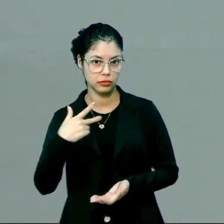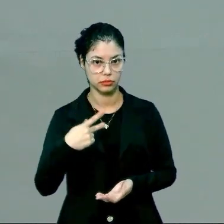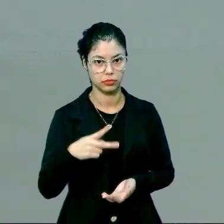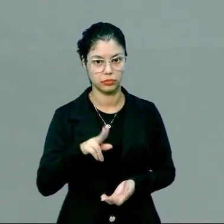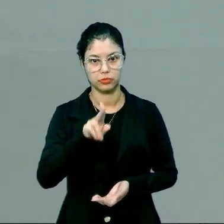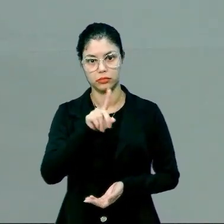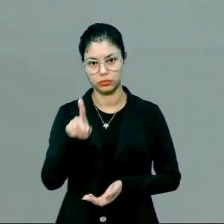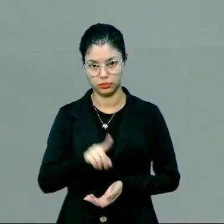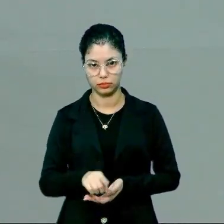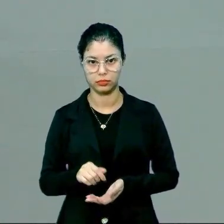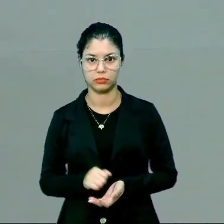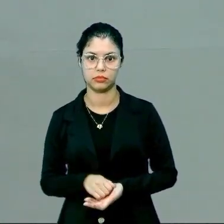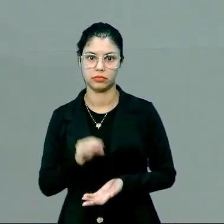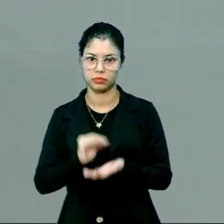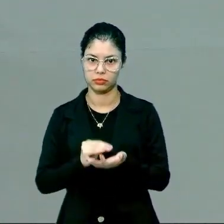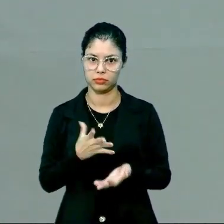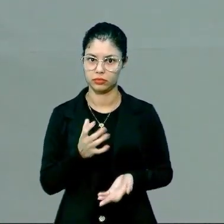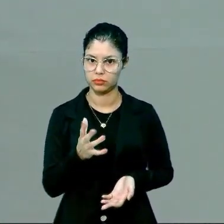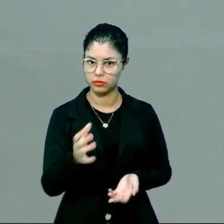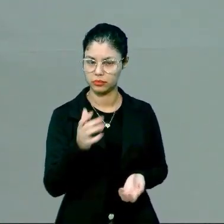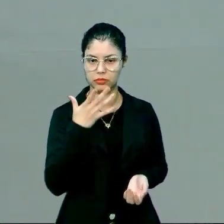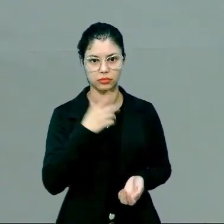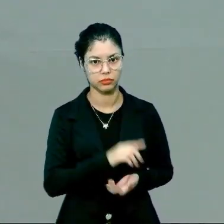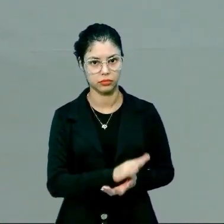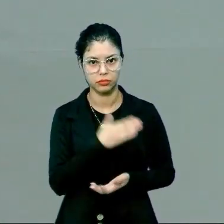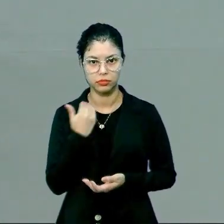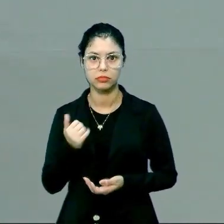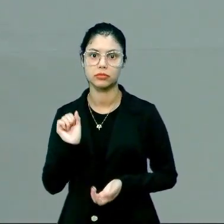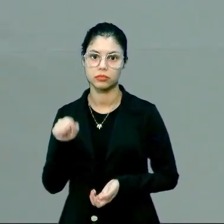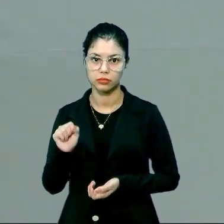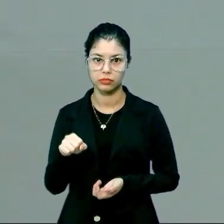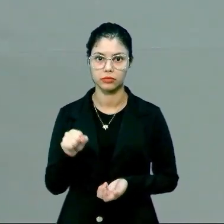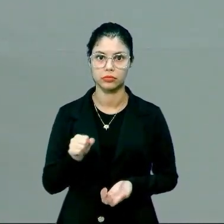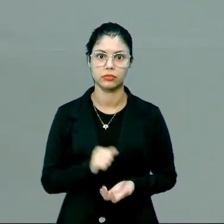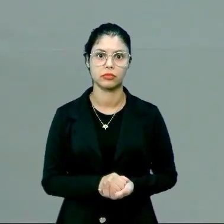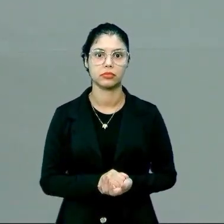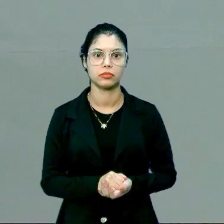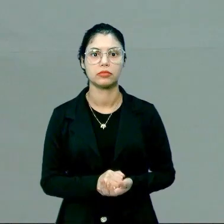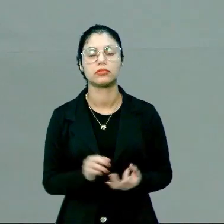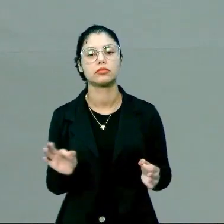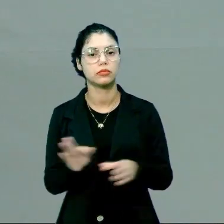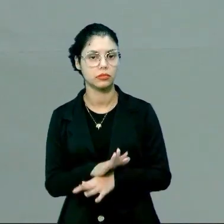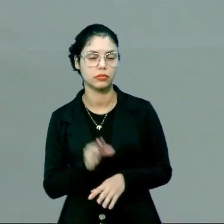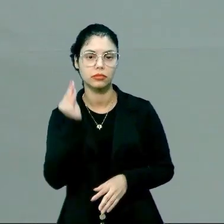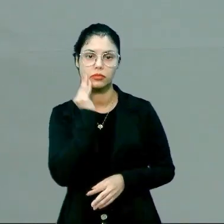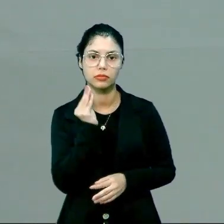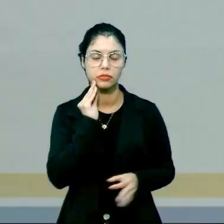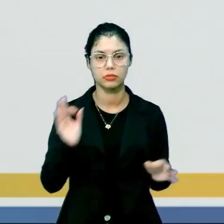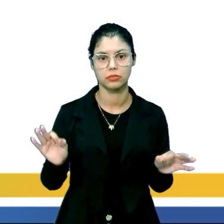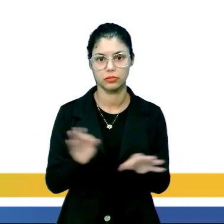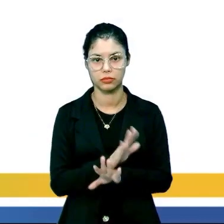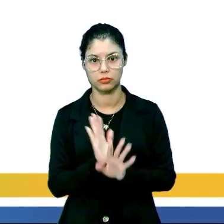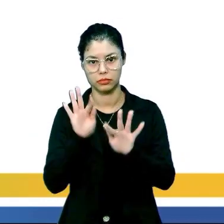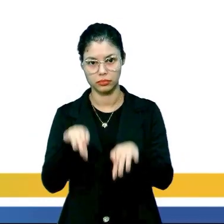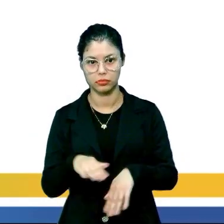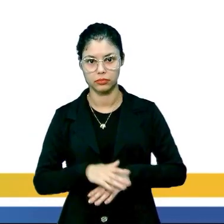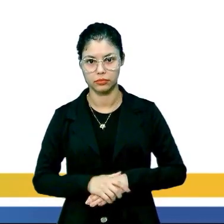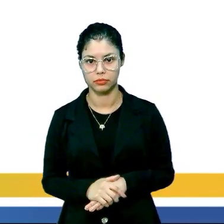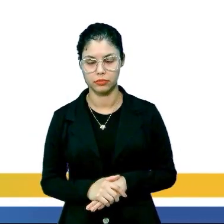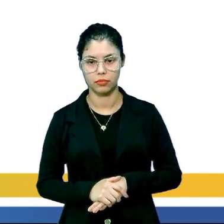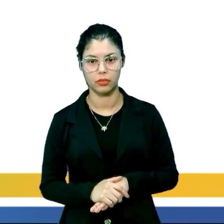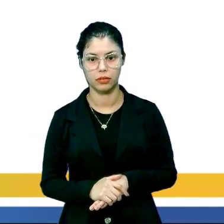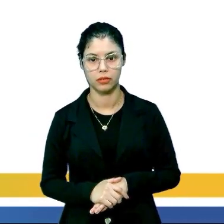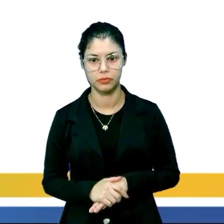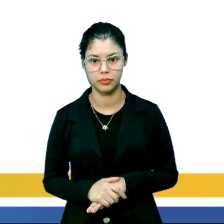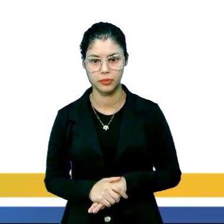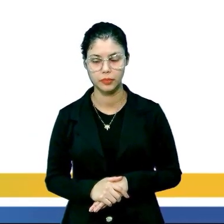pus ele é resto de bactérias mortas, neutrófilos mortos? Sim, porque ele está ali tentando destruir essas